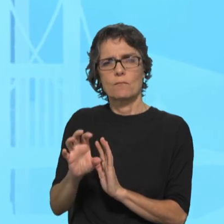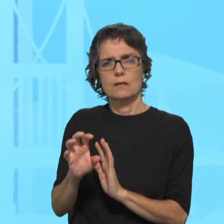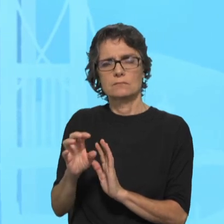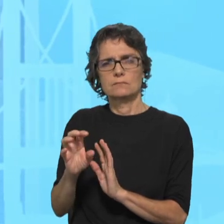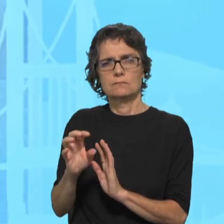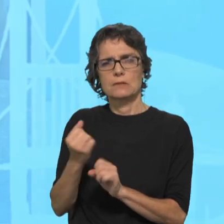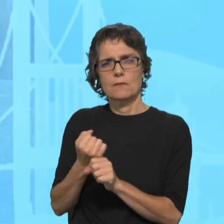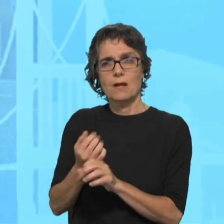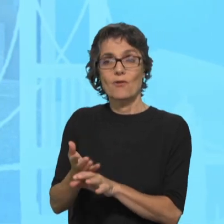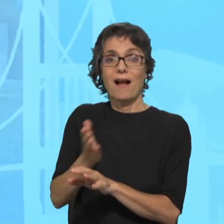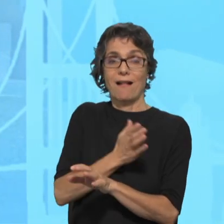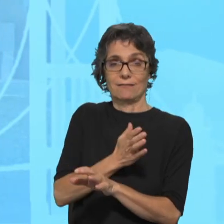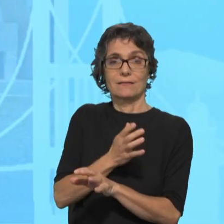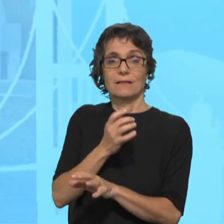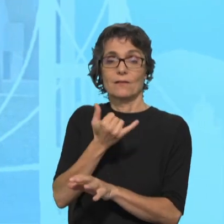Abril, nomeadamente